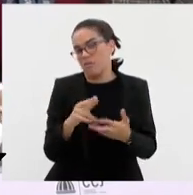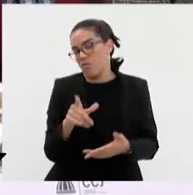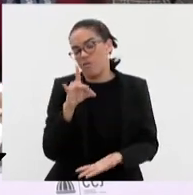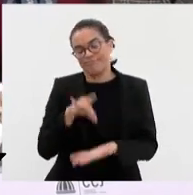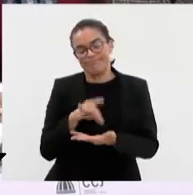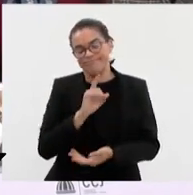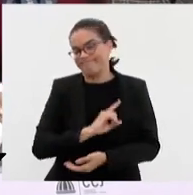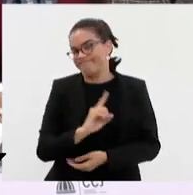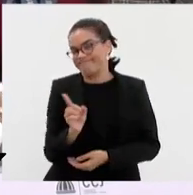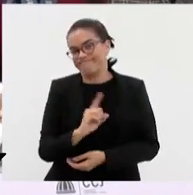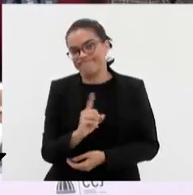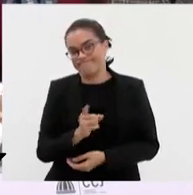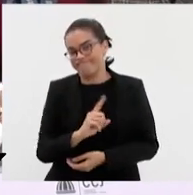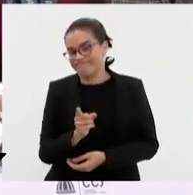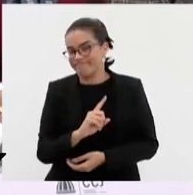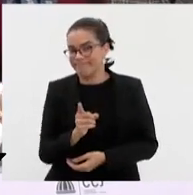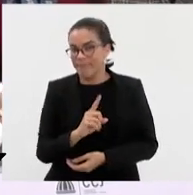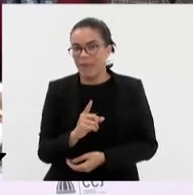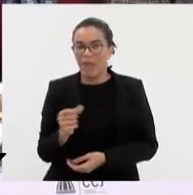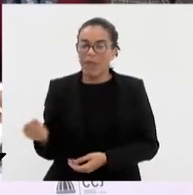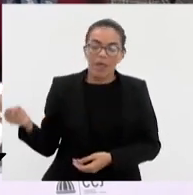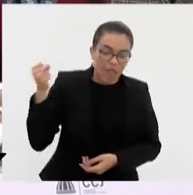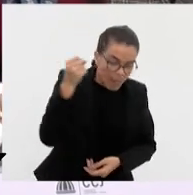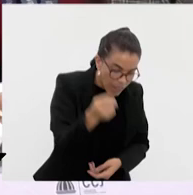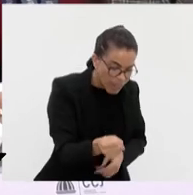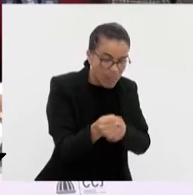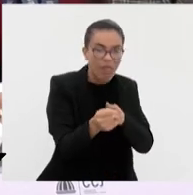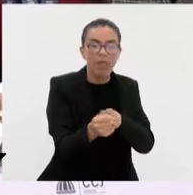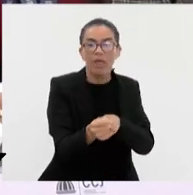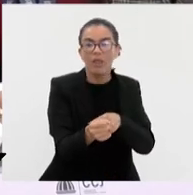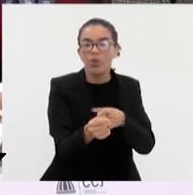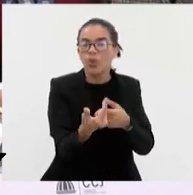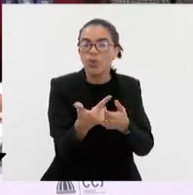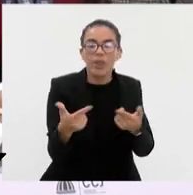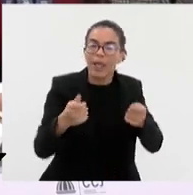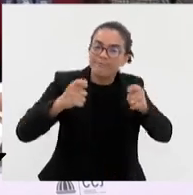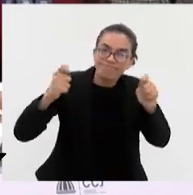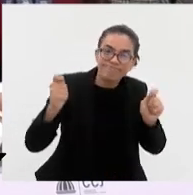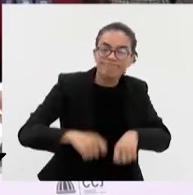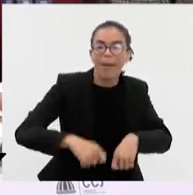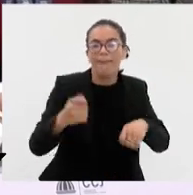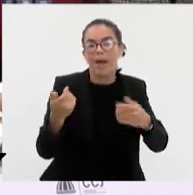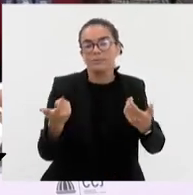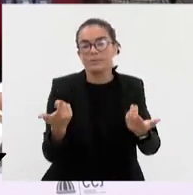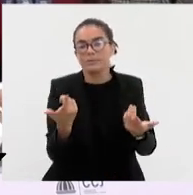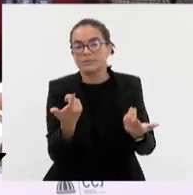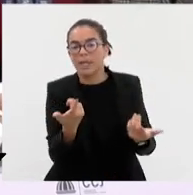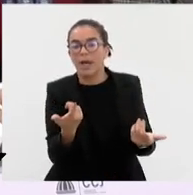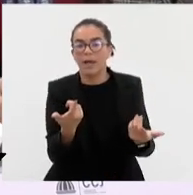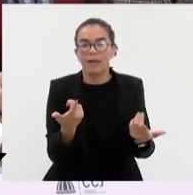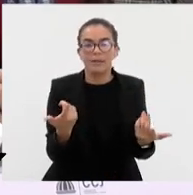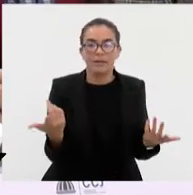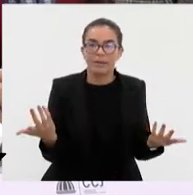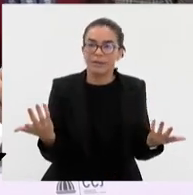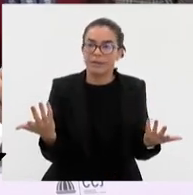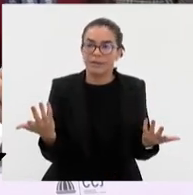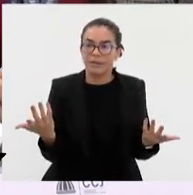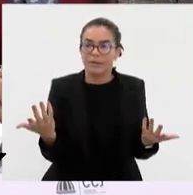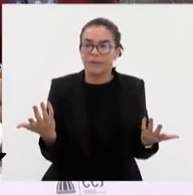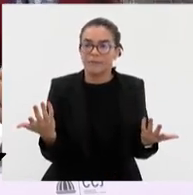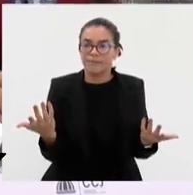verdadeira. Nós não podemos colocar alguém que não está apto para alguma coisa, para fazer alguma coisa, se ele não tem o devido preparo para